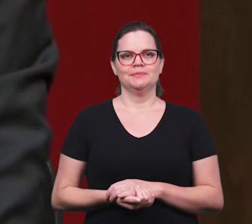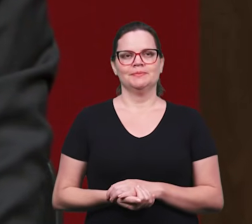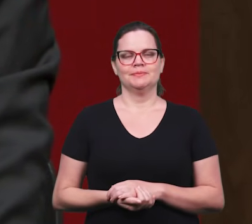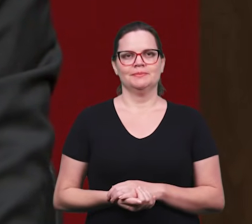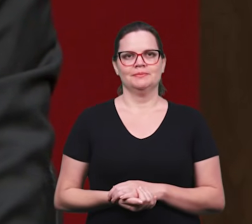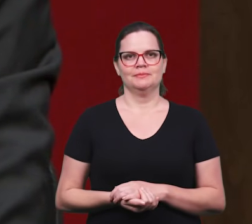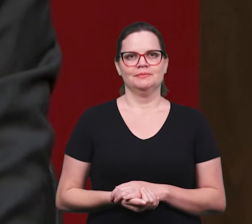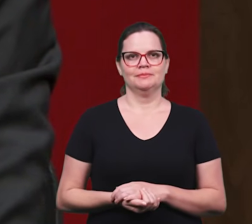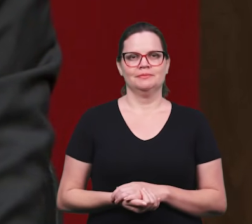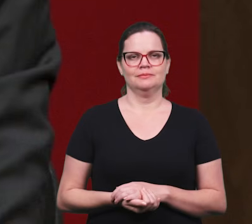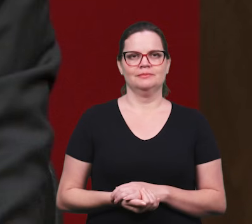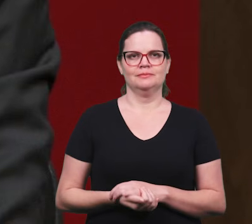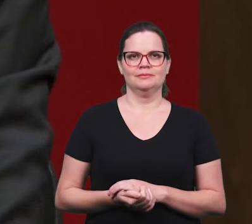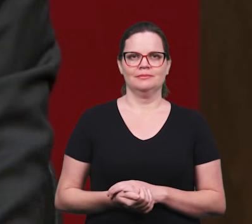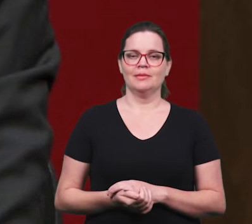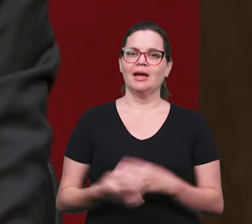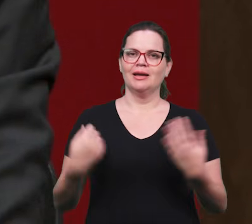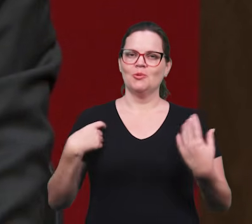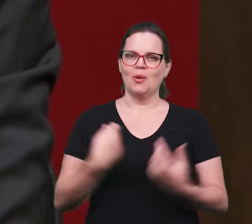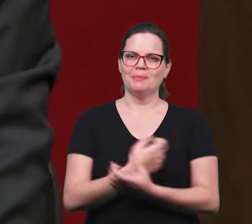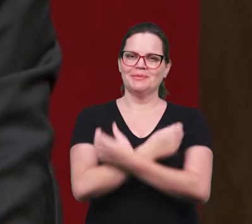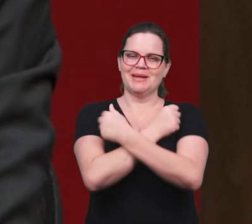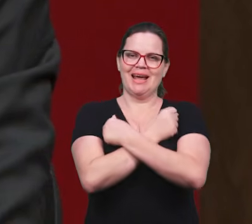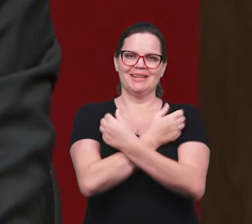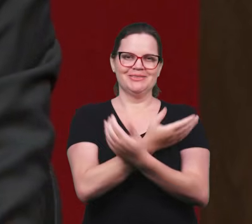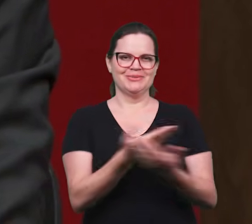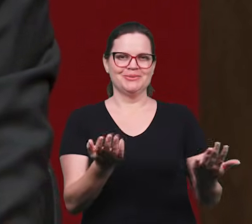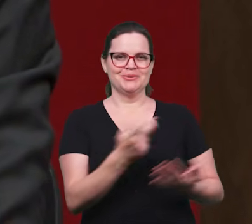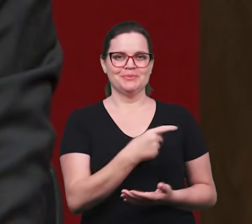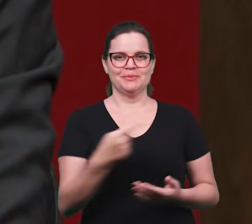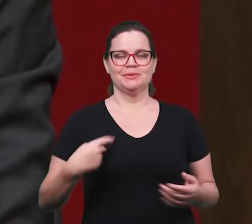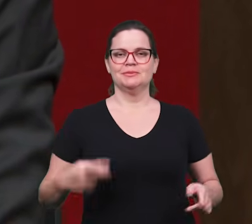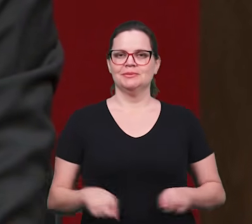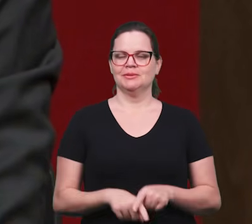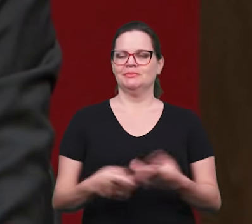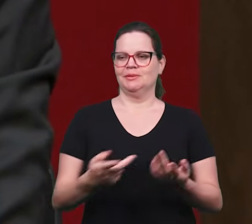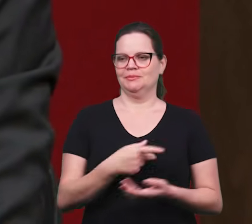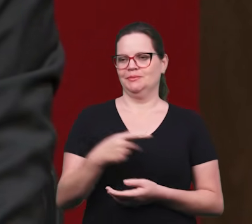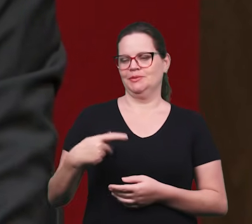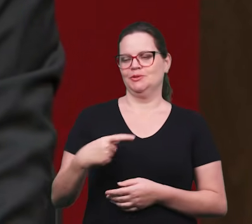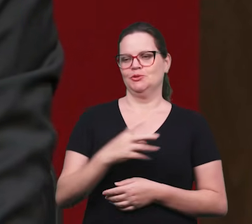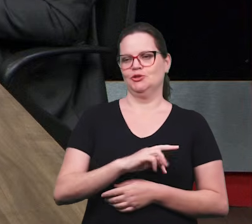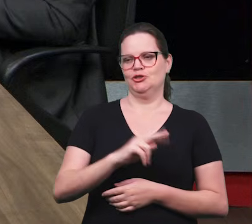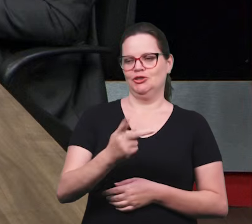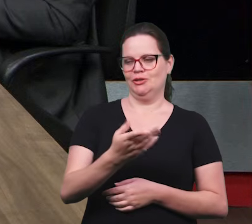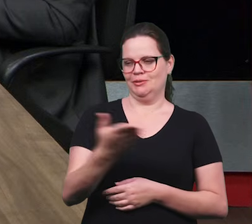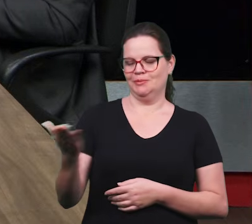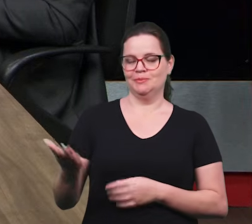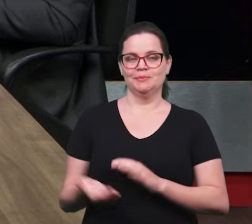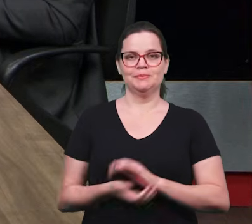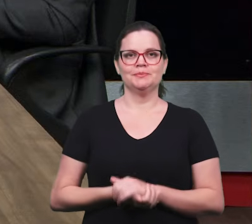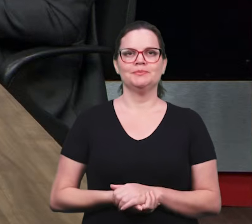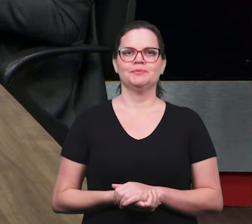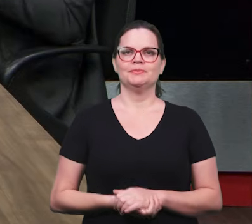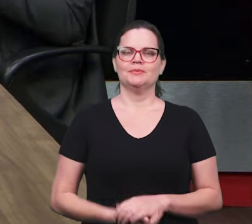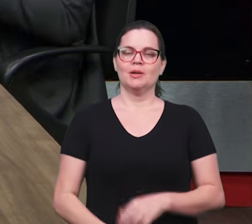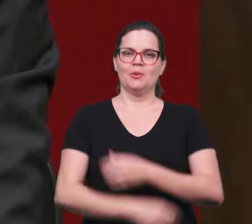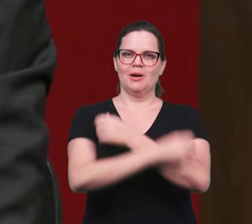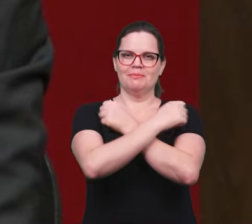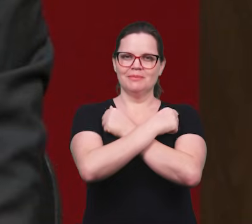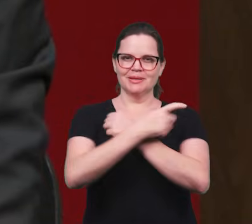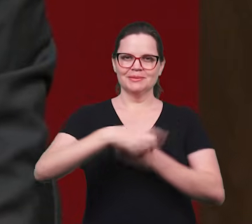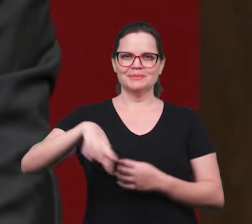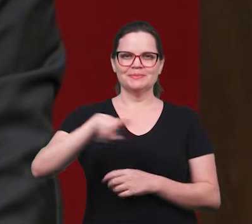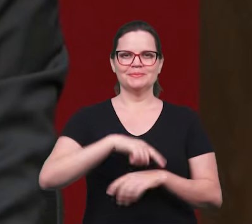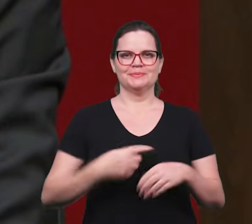Domingos Martins. E mandou um grande abraço aos pastores também, Amém. pastor Alexandre, Amém. pastor Tiago. Um grande abraço